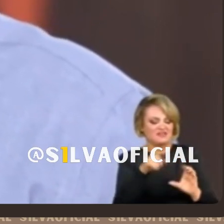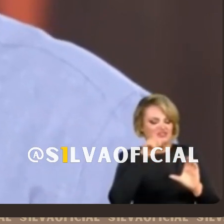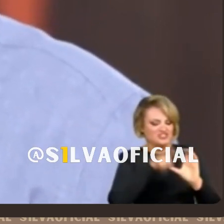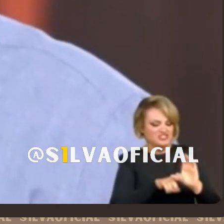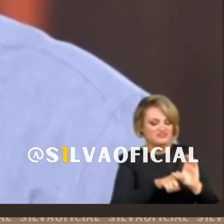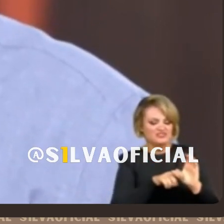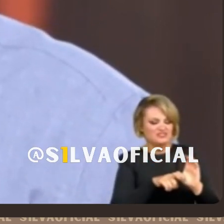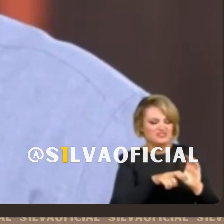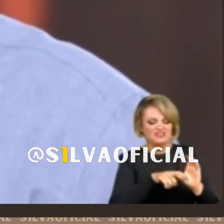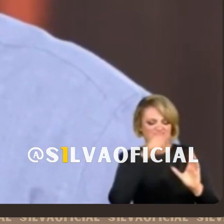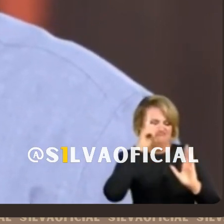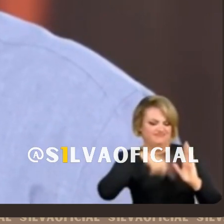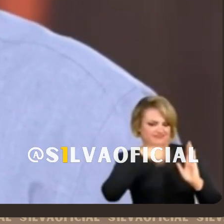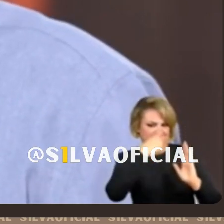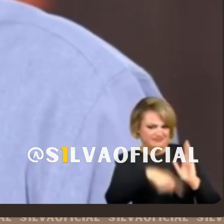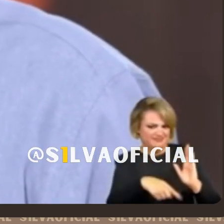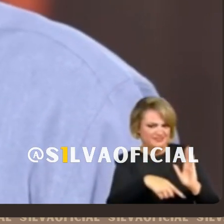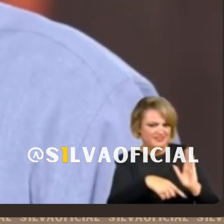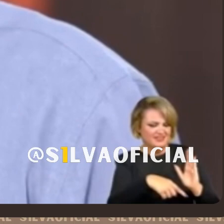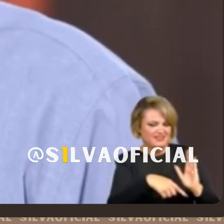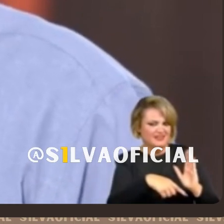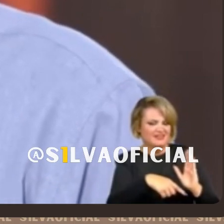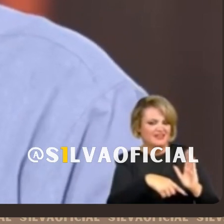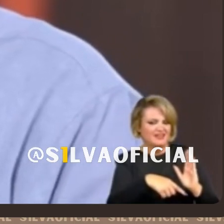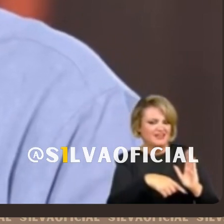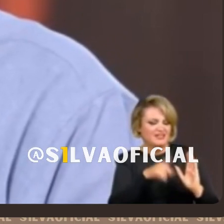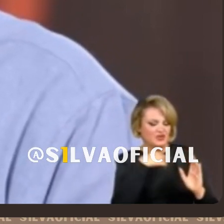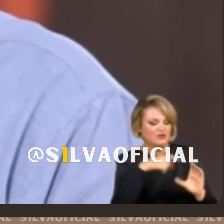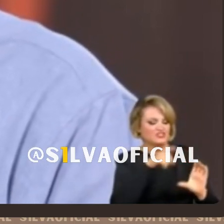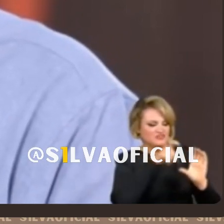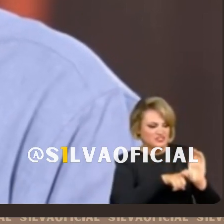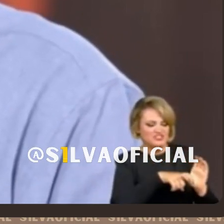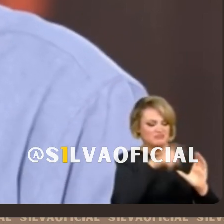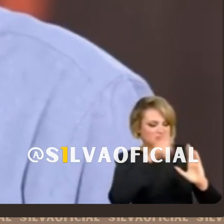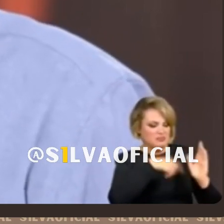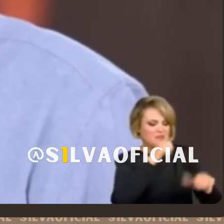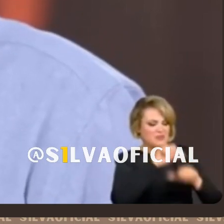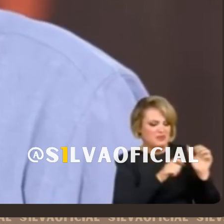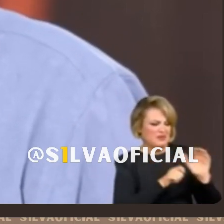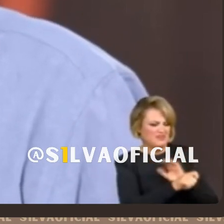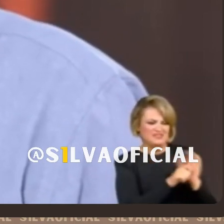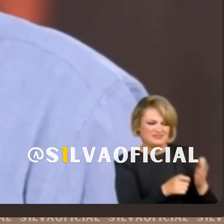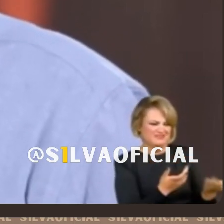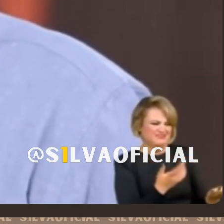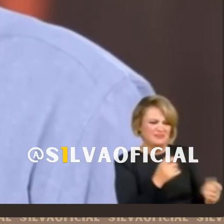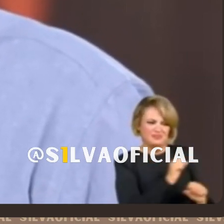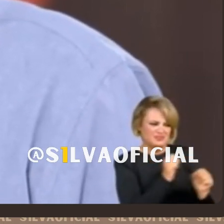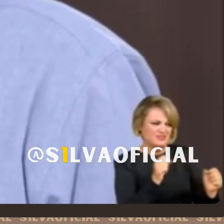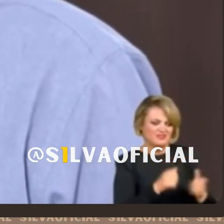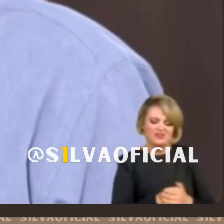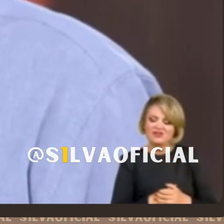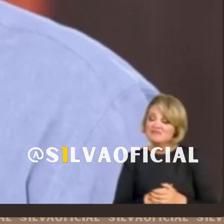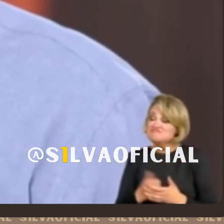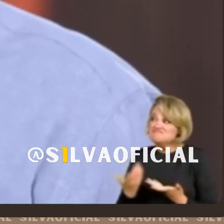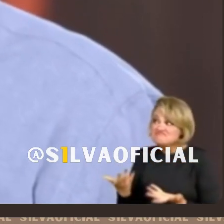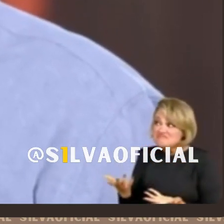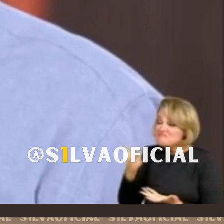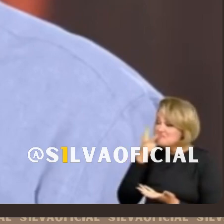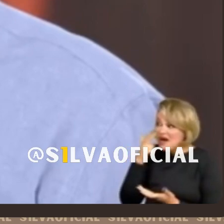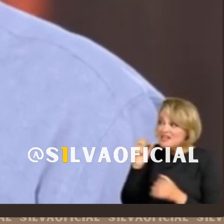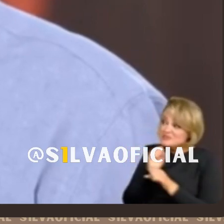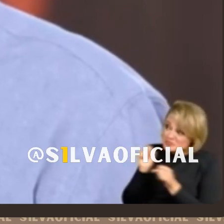para fazer investimento. Uhum. Eu falei: é utopia, sim. Mas eu acho que todo ser humano precisa ter uma